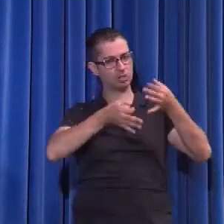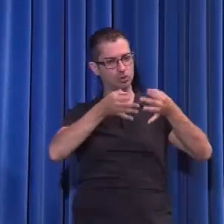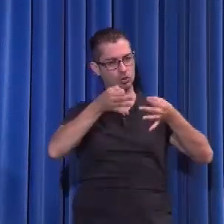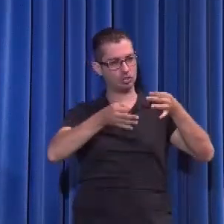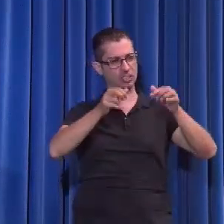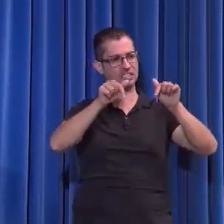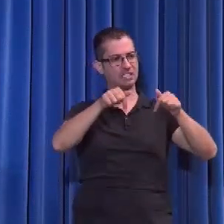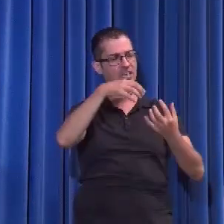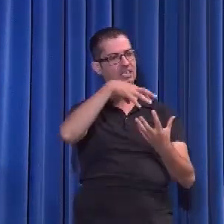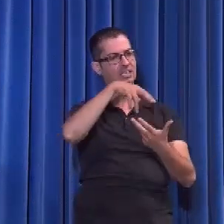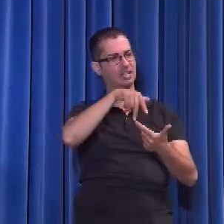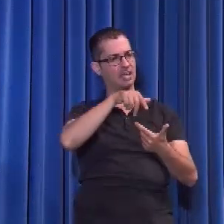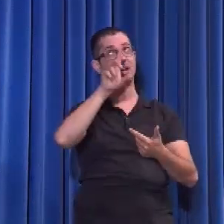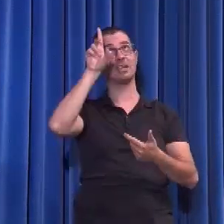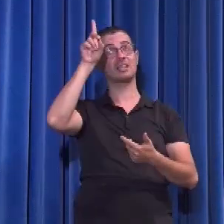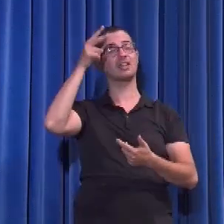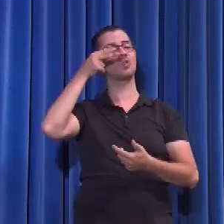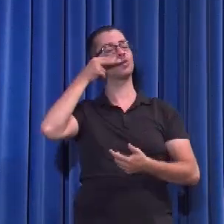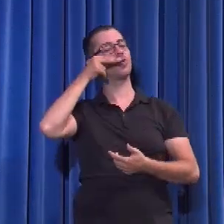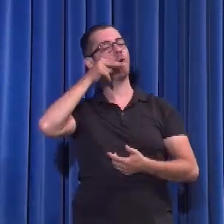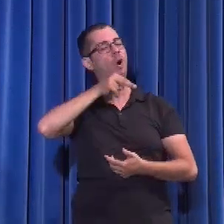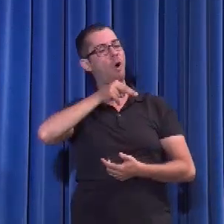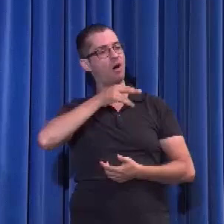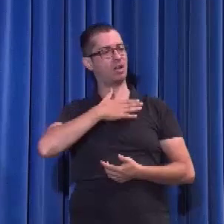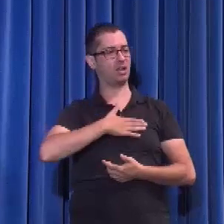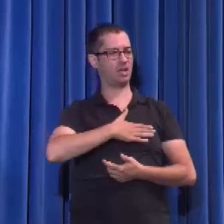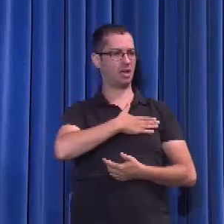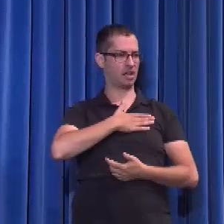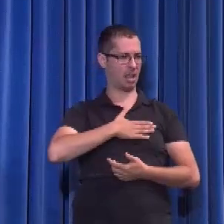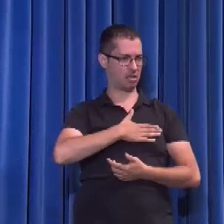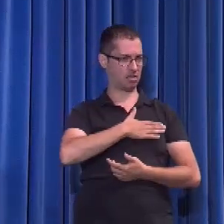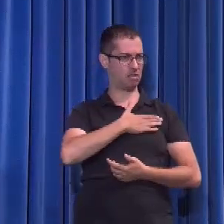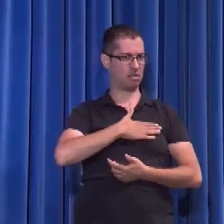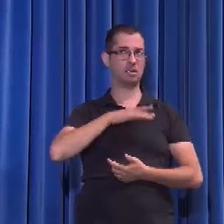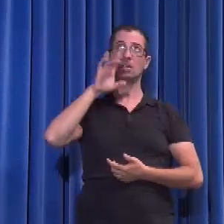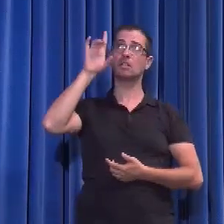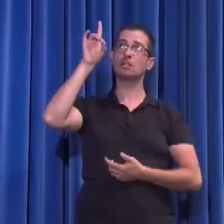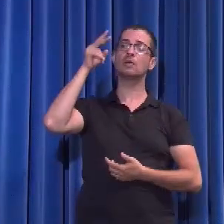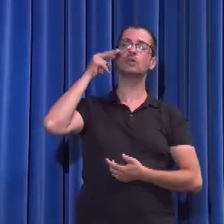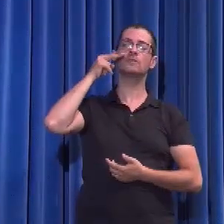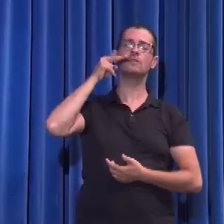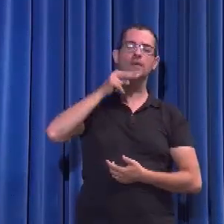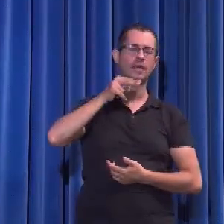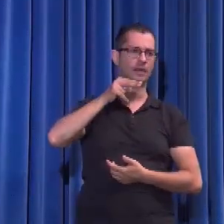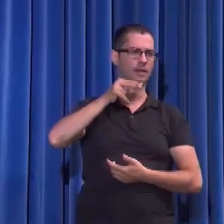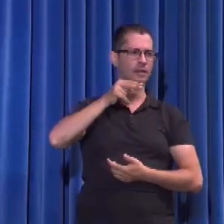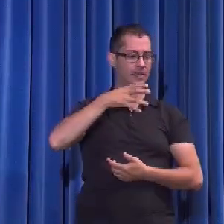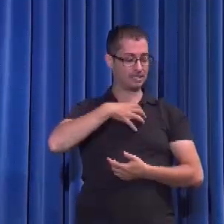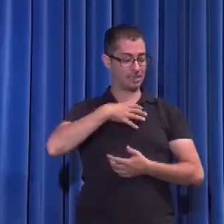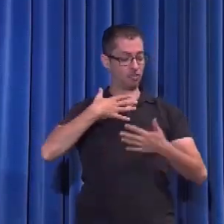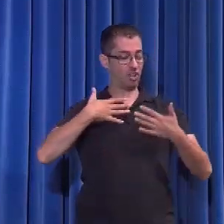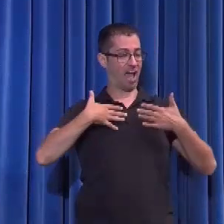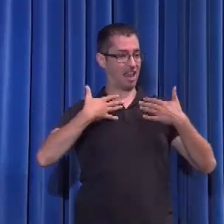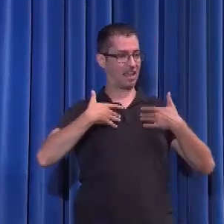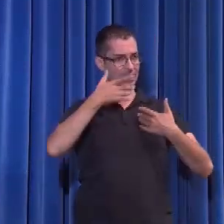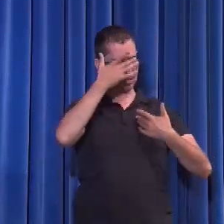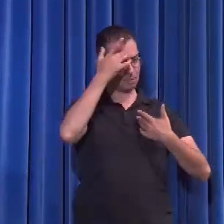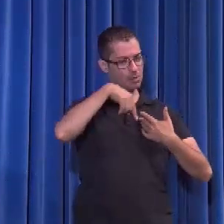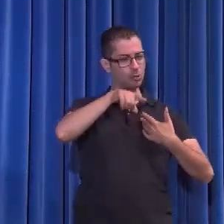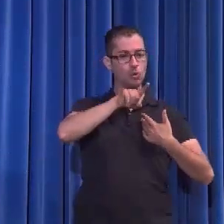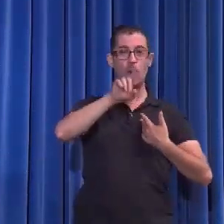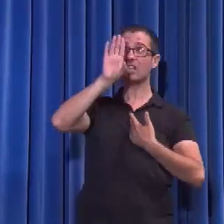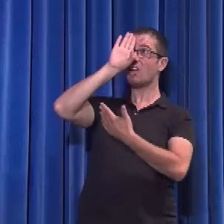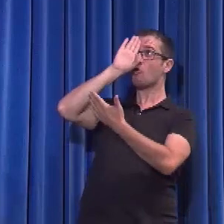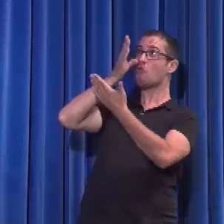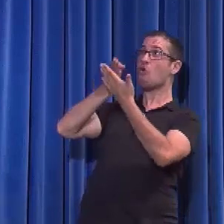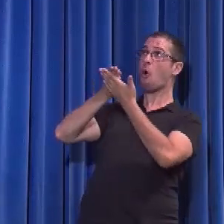de que Ele se agrada. Ele se agrada de quem confia nele. Ele se agrada de aplicar a sua misericórdia, o